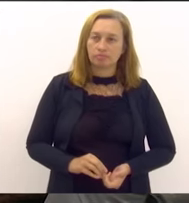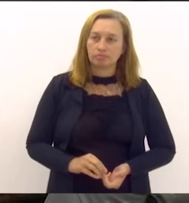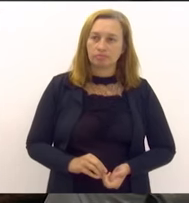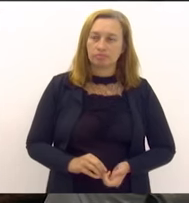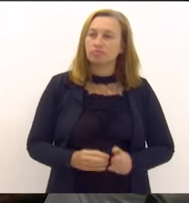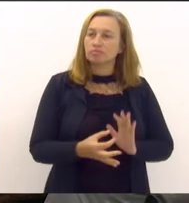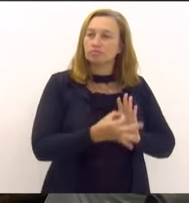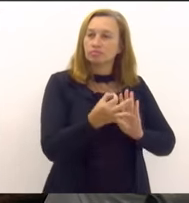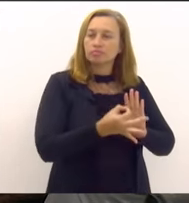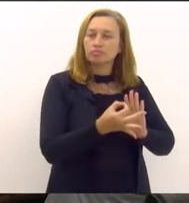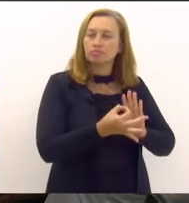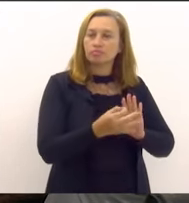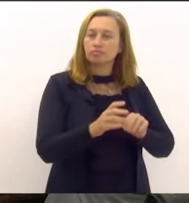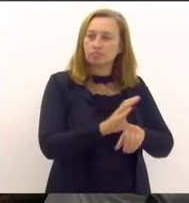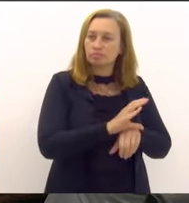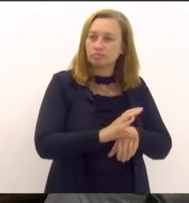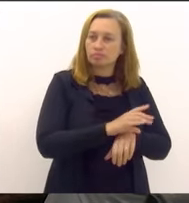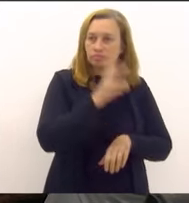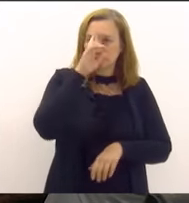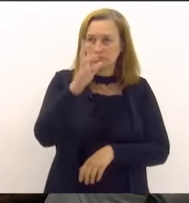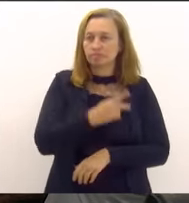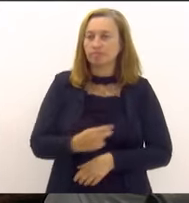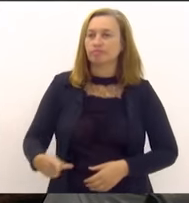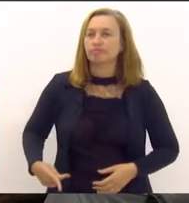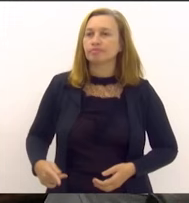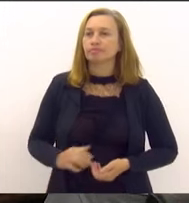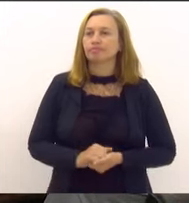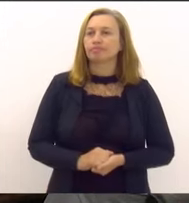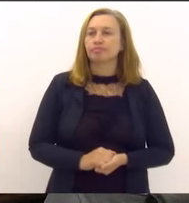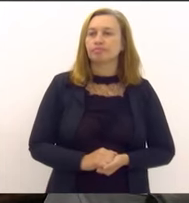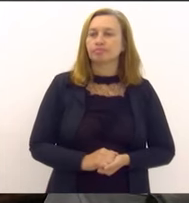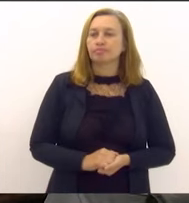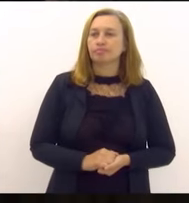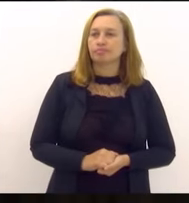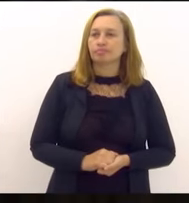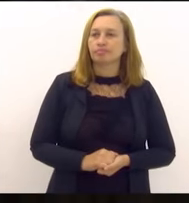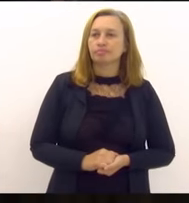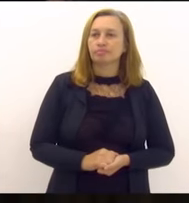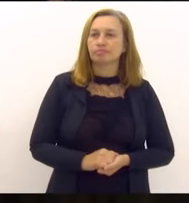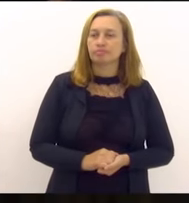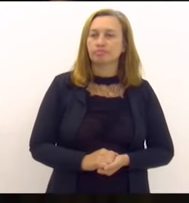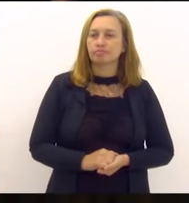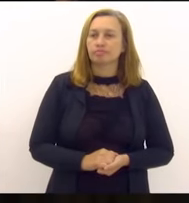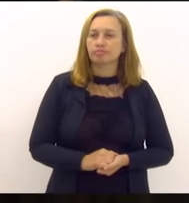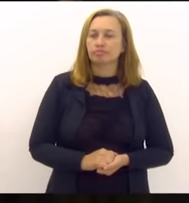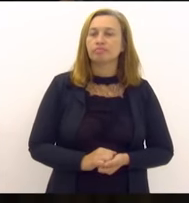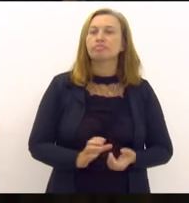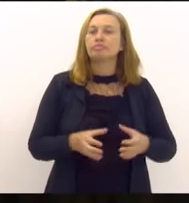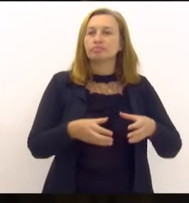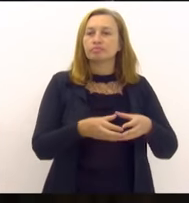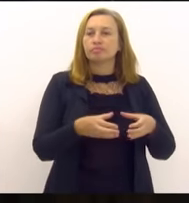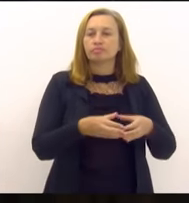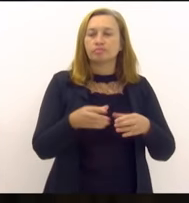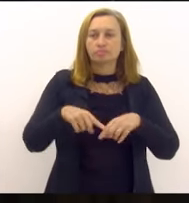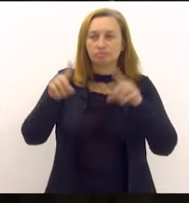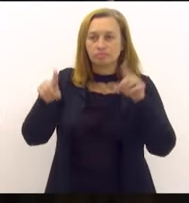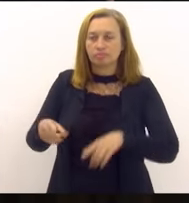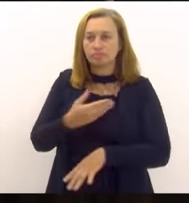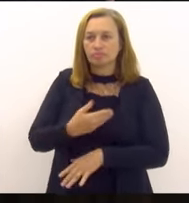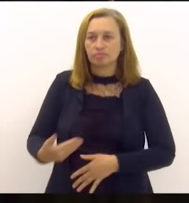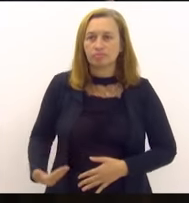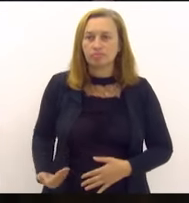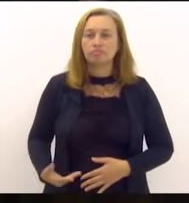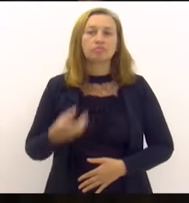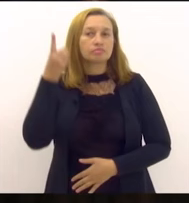Parecer é pela constitucionalidade, presidente. Presidente. Muito obrigado. Pela Comissão de Servidores Públicos, deputada